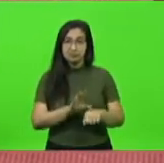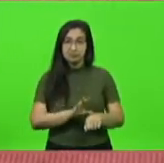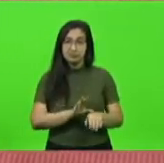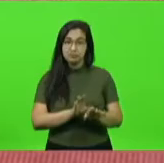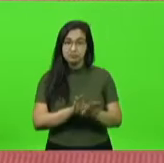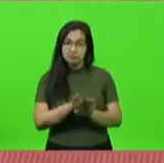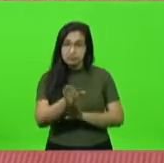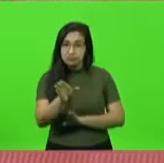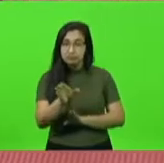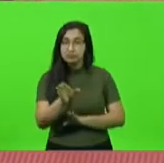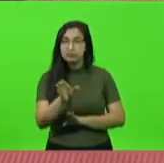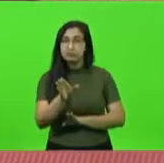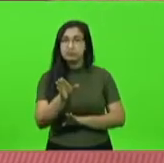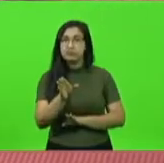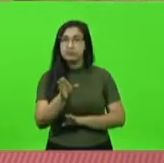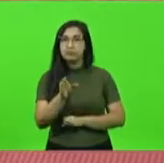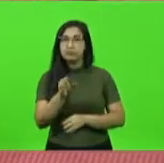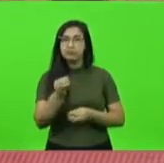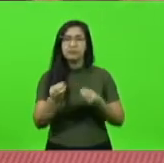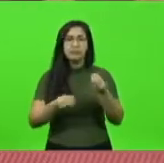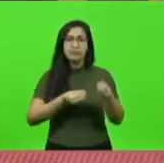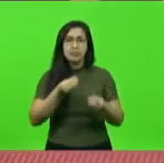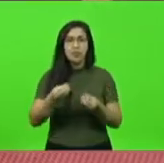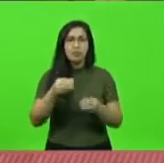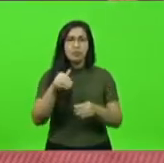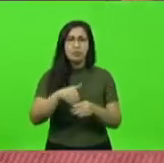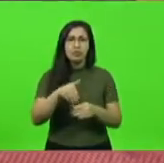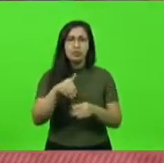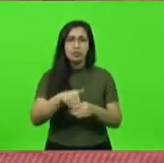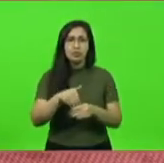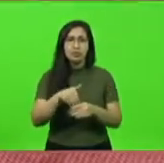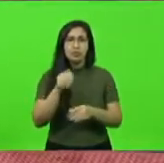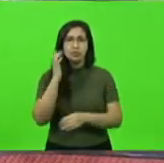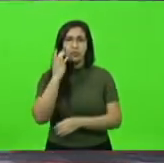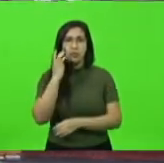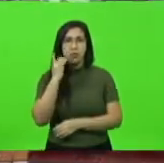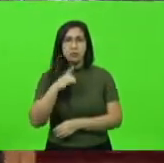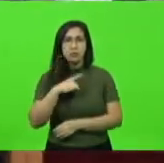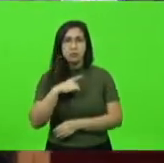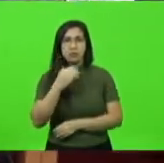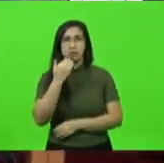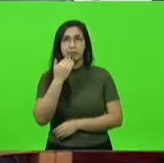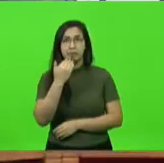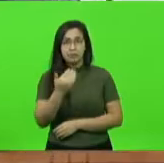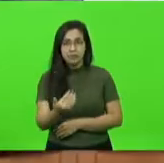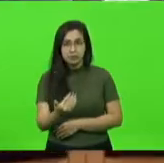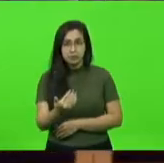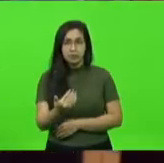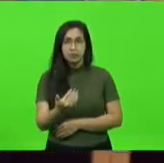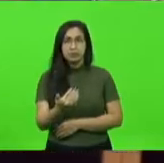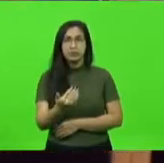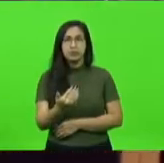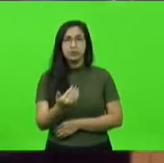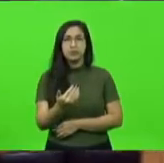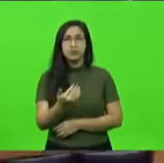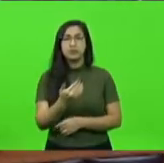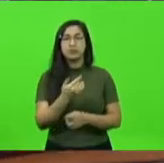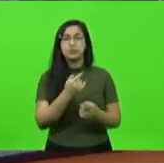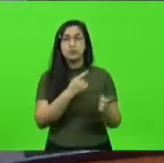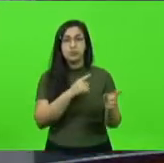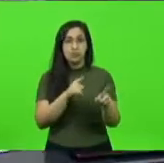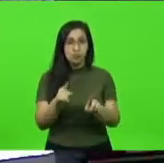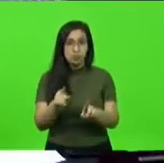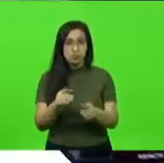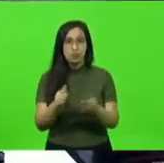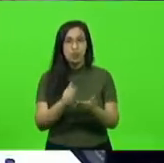instruído como que será votado. Certo. Me parece que tem um requerimento de contra-prejudicialidade de